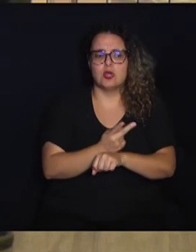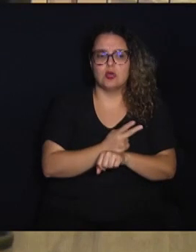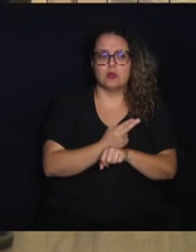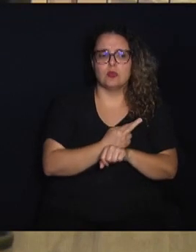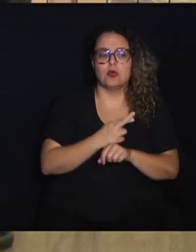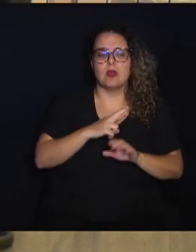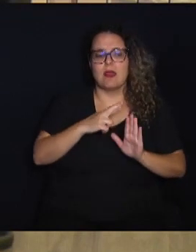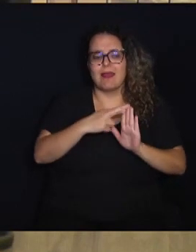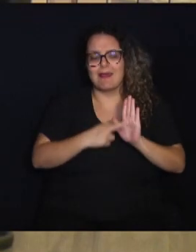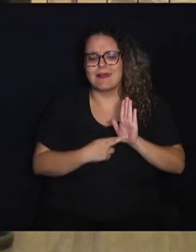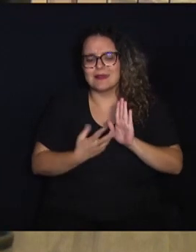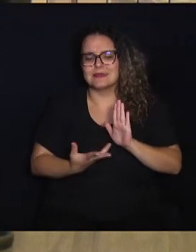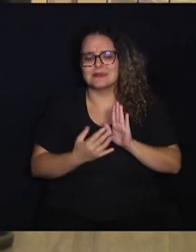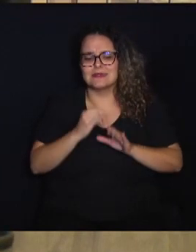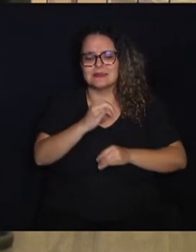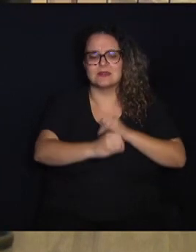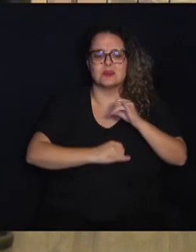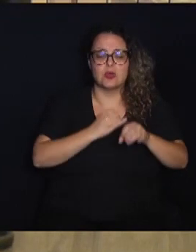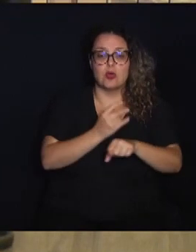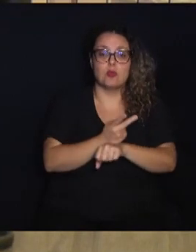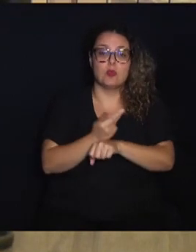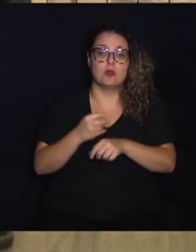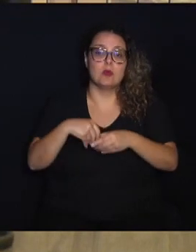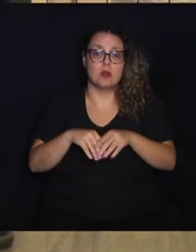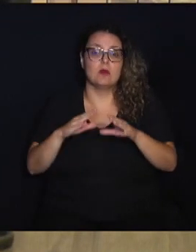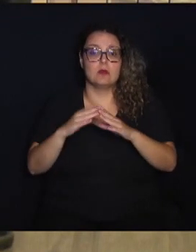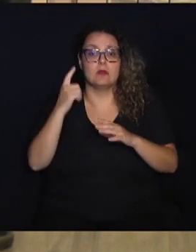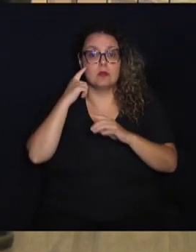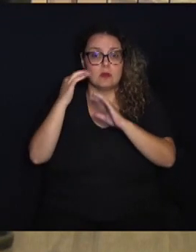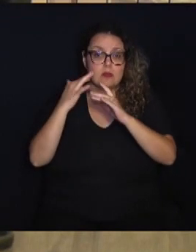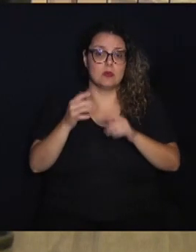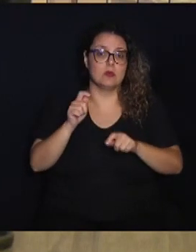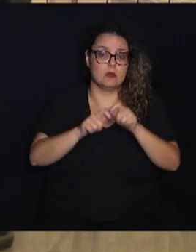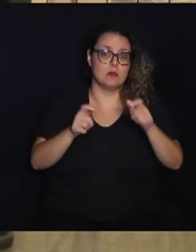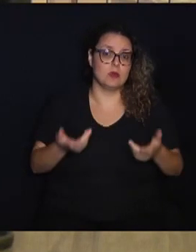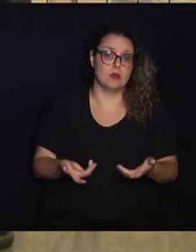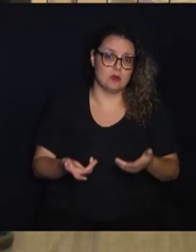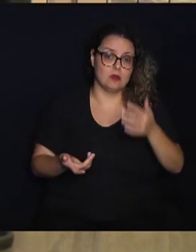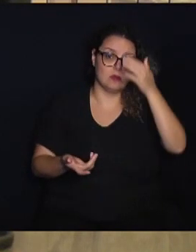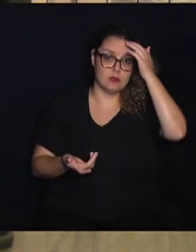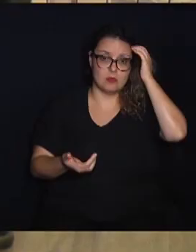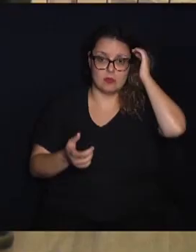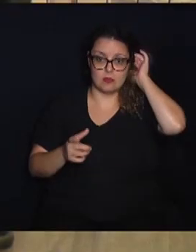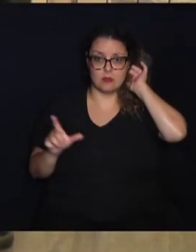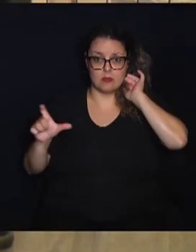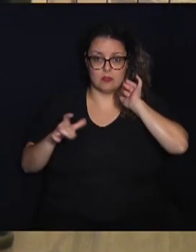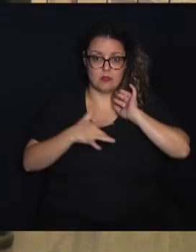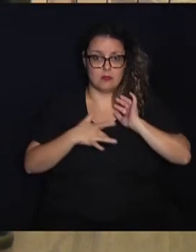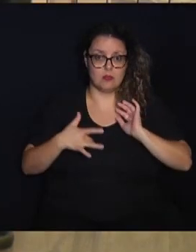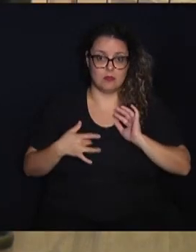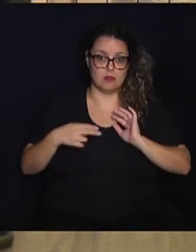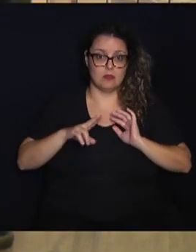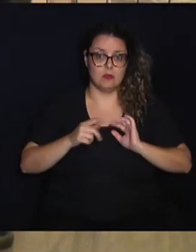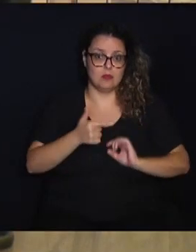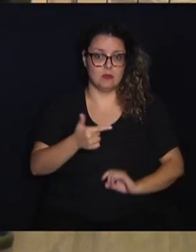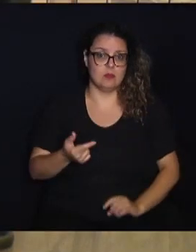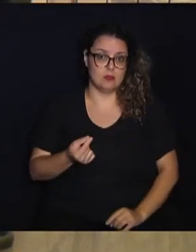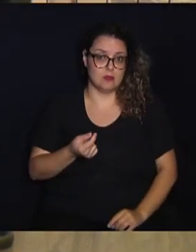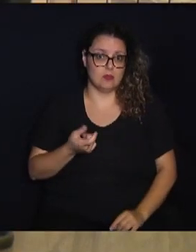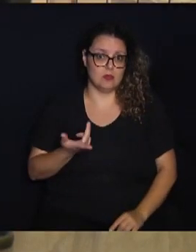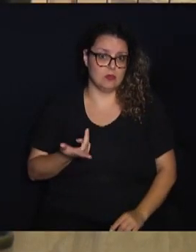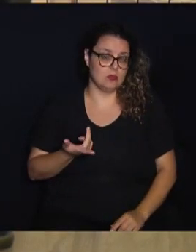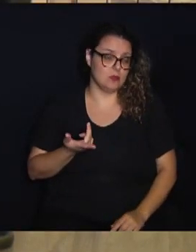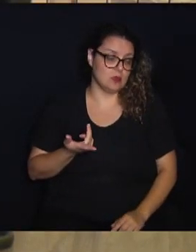que buscar aquilo que eu tenho em casa, porque também a gente tem que pensar que tem gente que tem um plano de saúde ou tem a grana para pagar a consulta. Tem gente que não